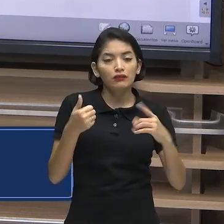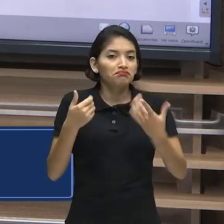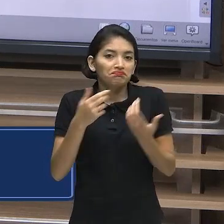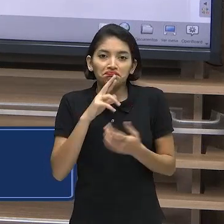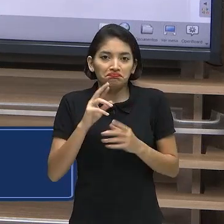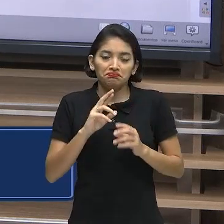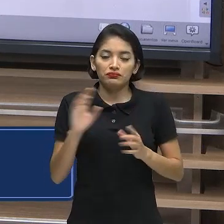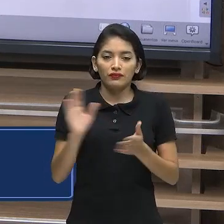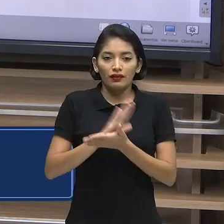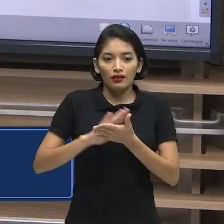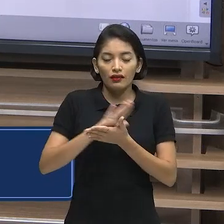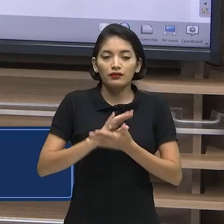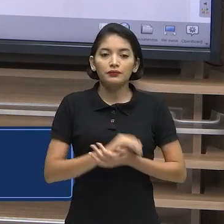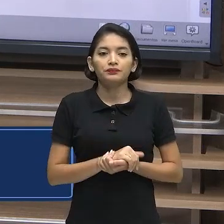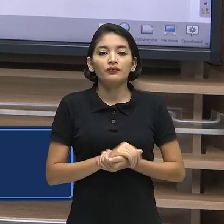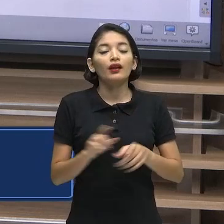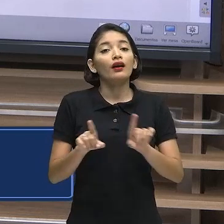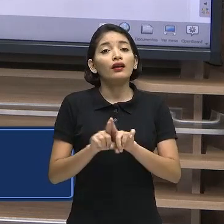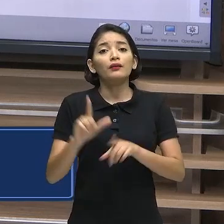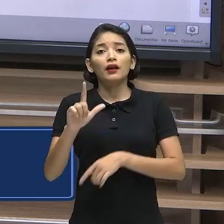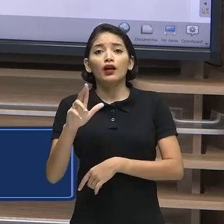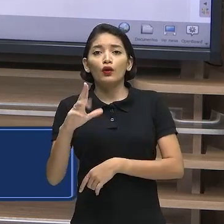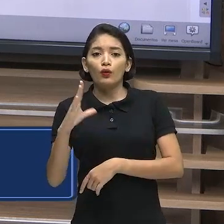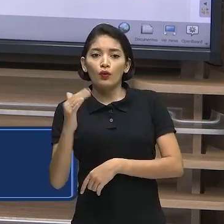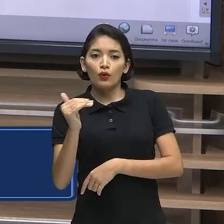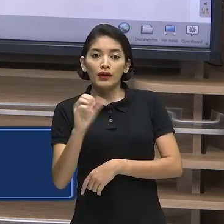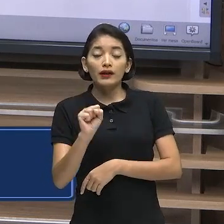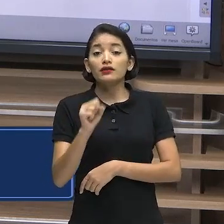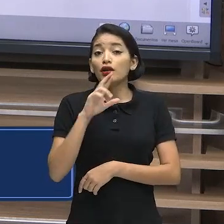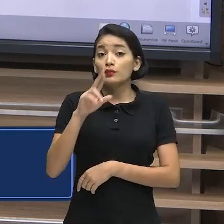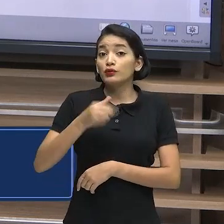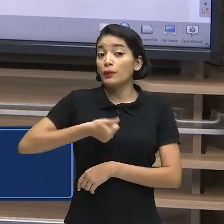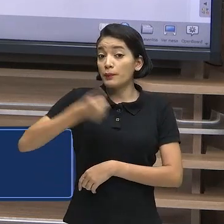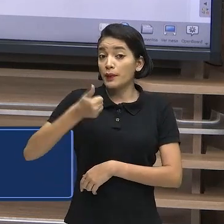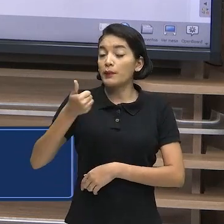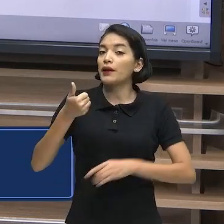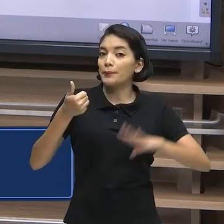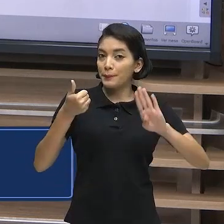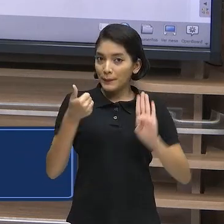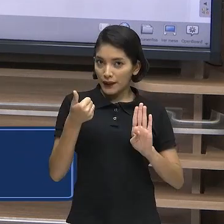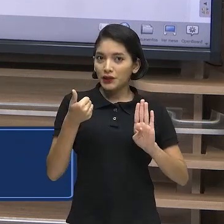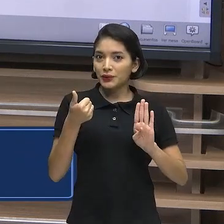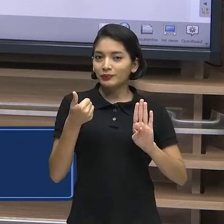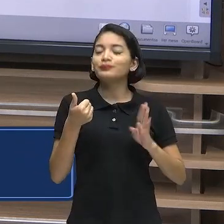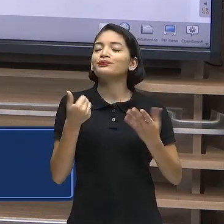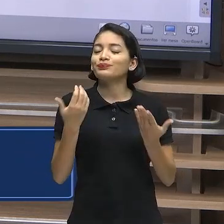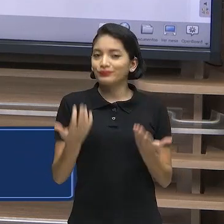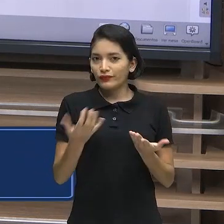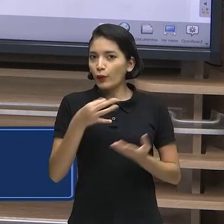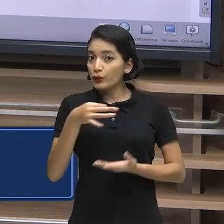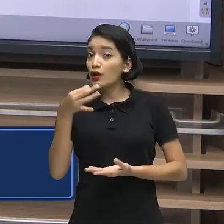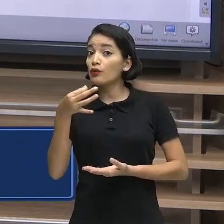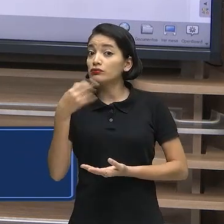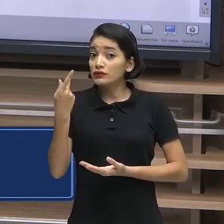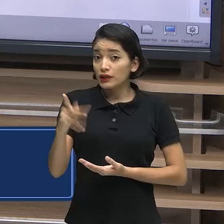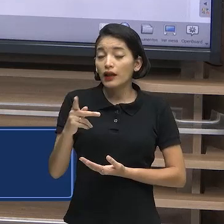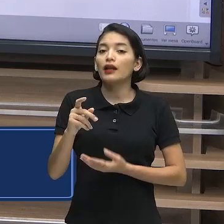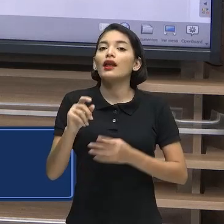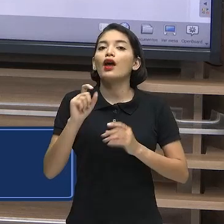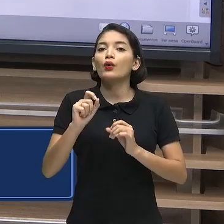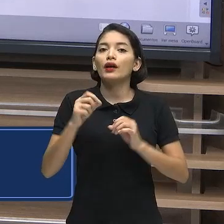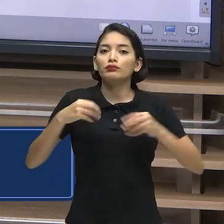aluno, o Lucas, né? O Lucas marcou aí na primeira questão a letra B, né? Para ele esse tipo de solo aí é